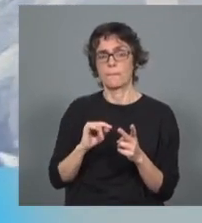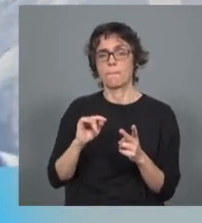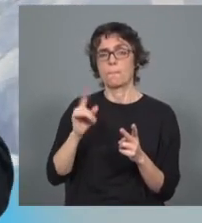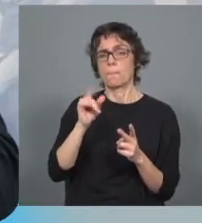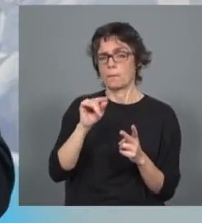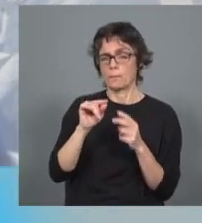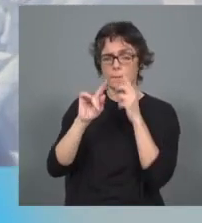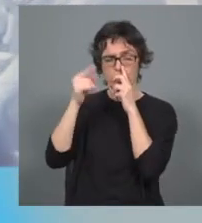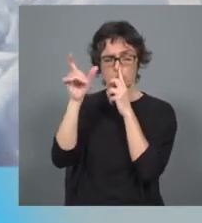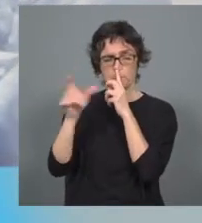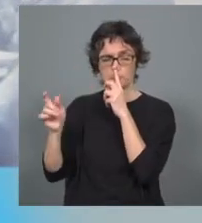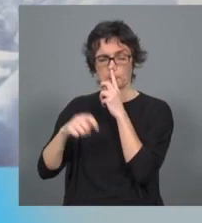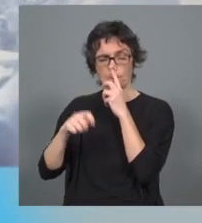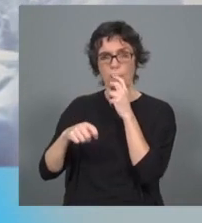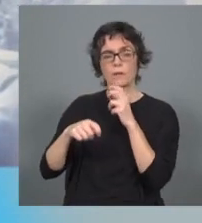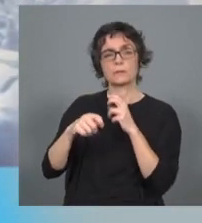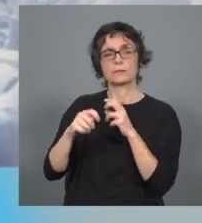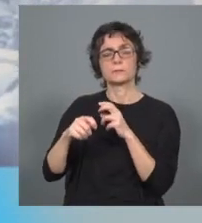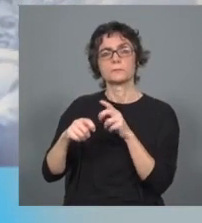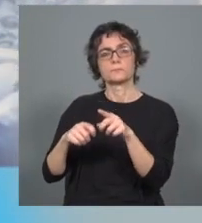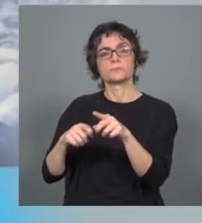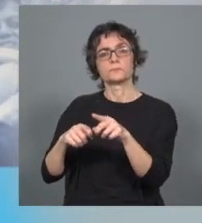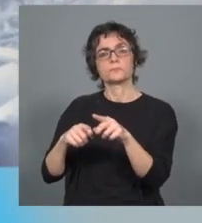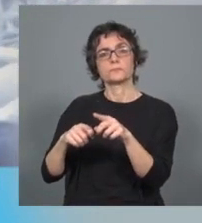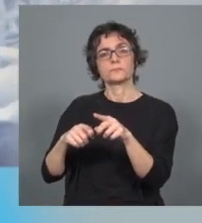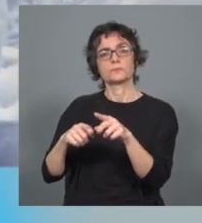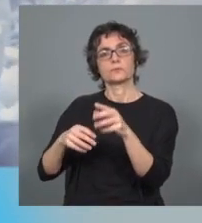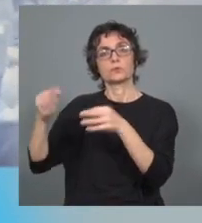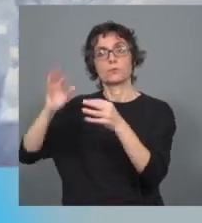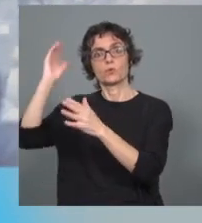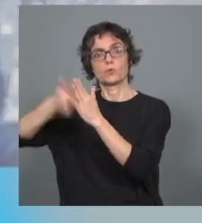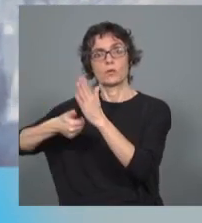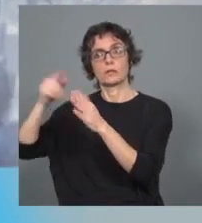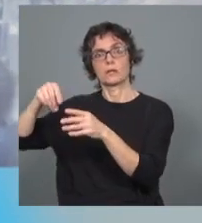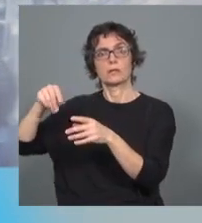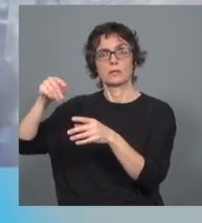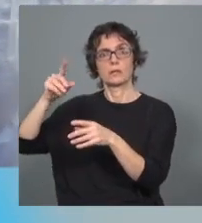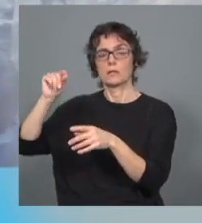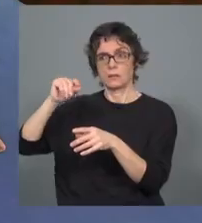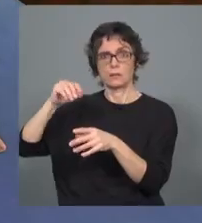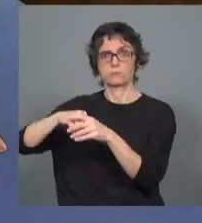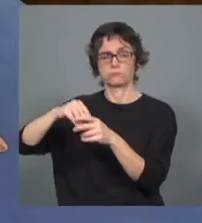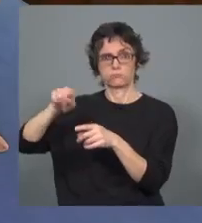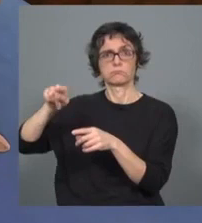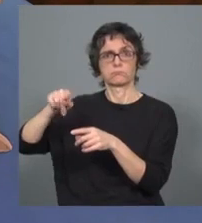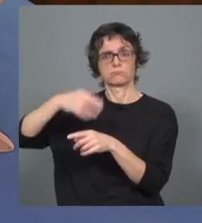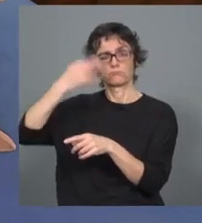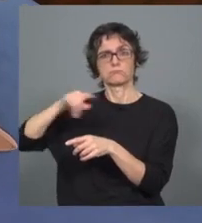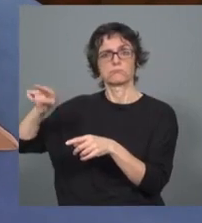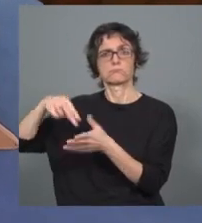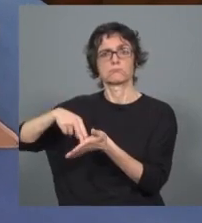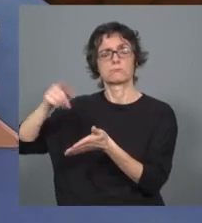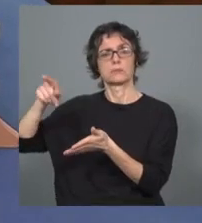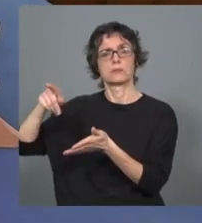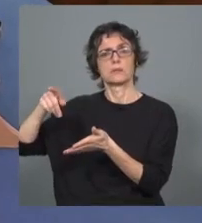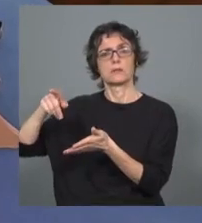conselheiros do Tribunal Constitucional, que fizeram um voto vencido absolutamente extraordinário nesse sentido, a que nos parece, e que sempre dissemos, e dissemos